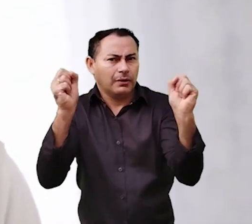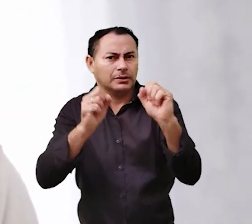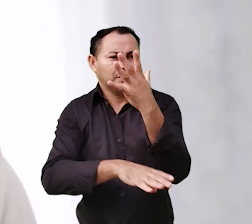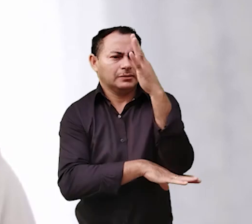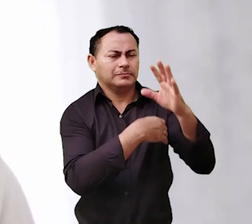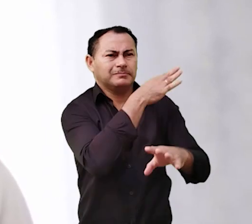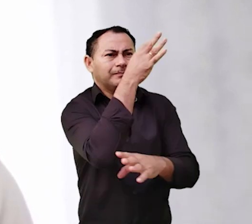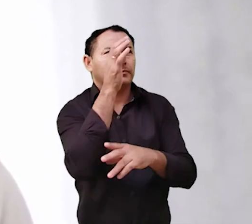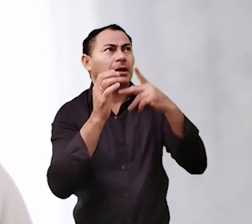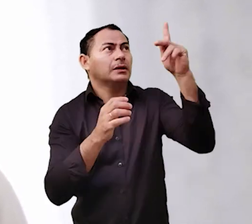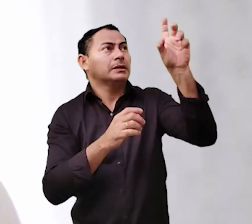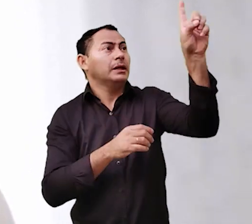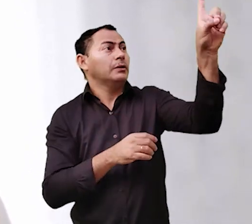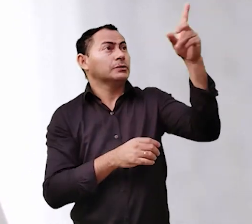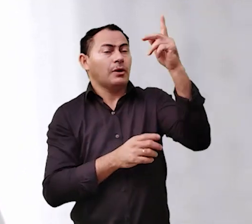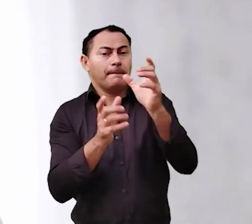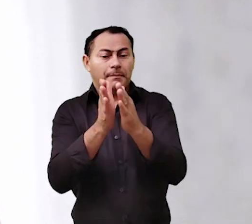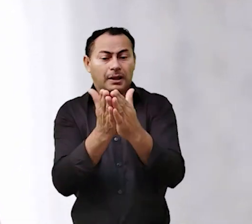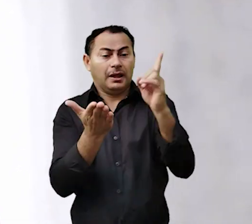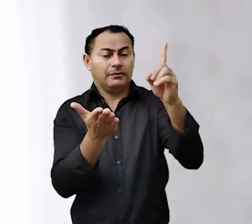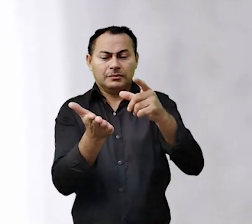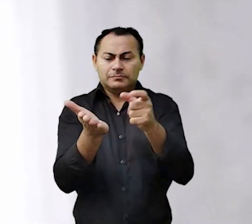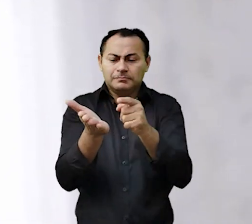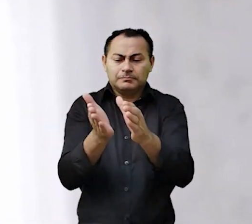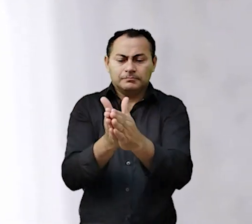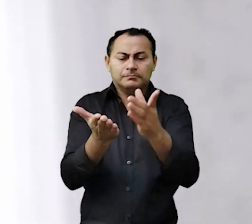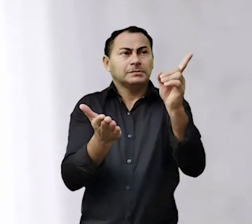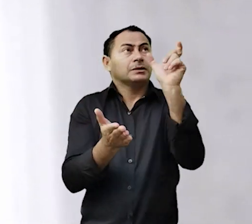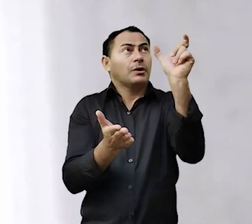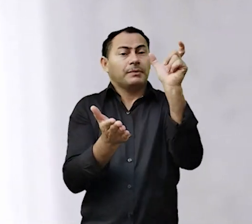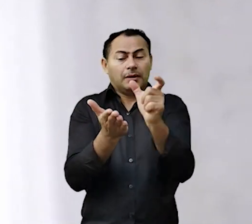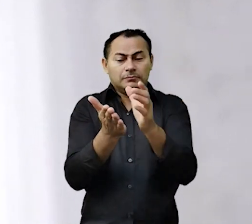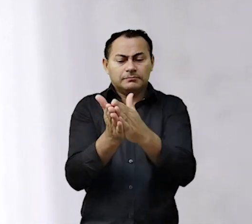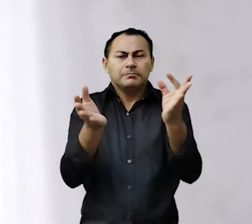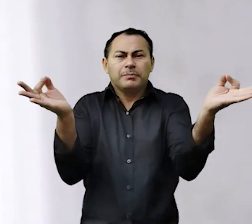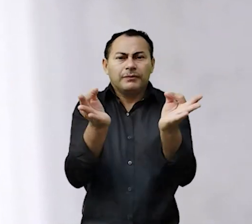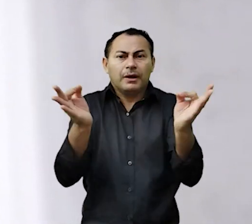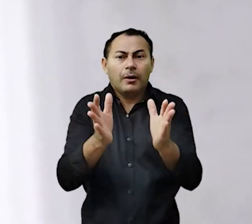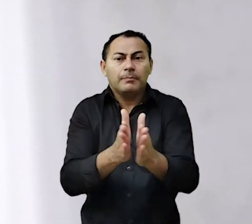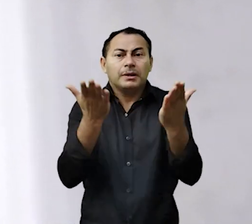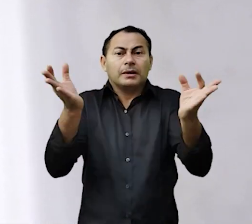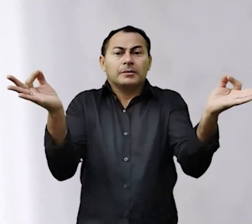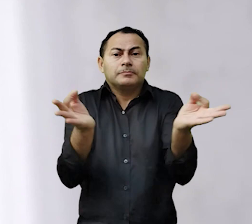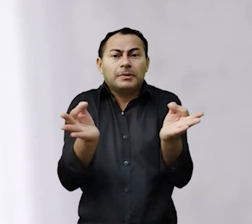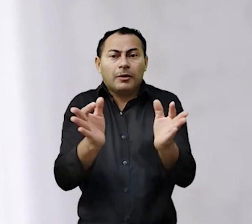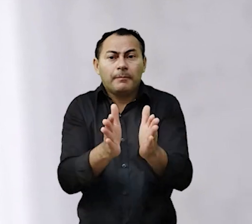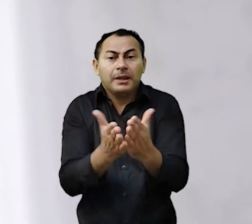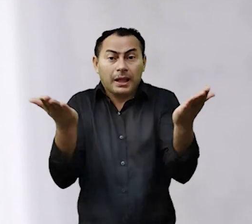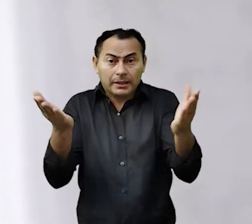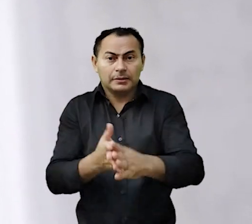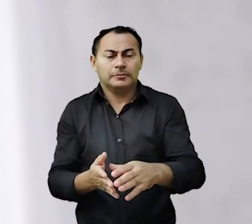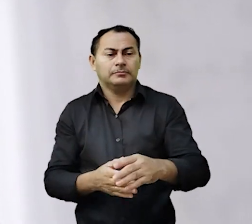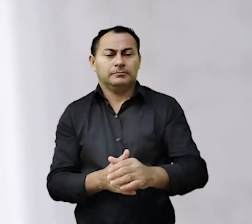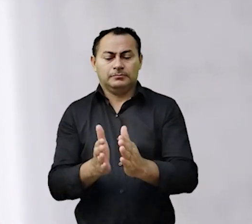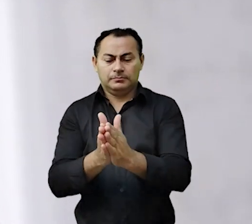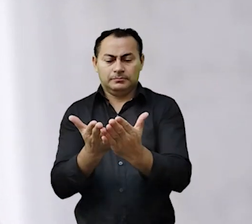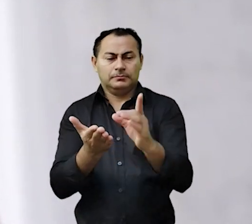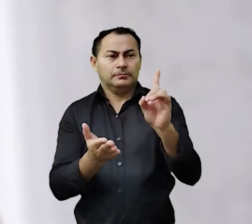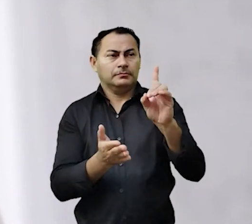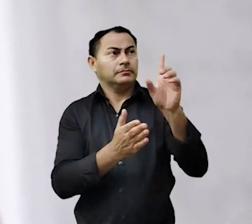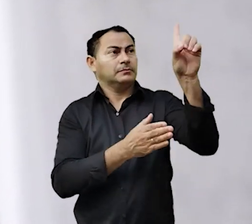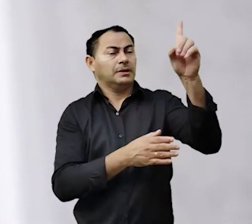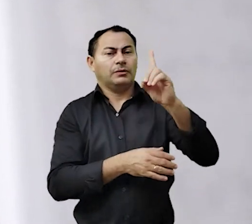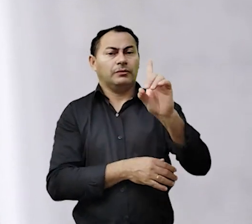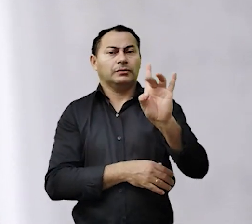maravilhosa. Deus, sua palavra através da Bíblia é perfeita. Ela é um milagre perfeito. A Bíblia não é apenas